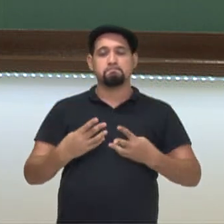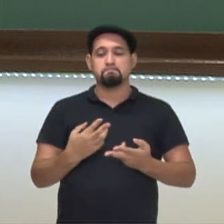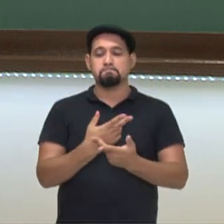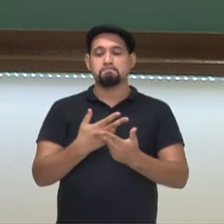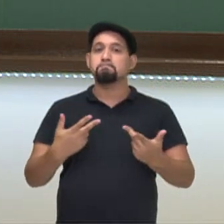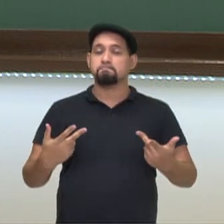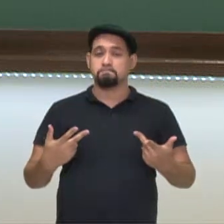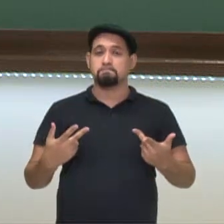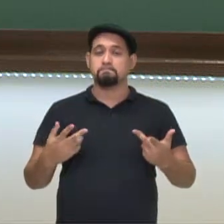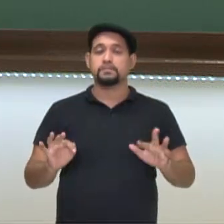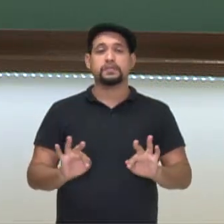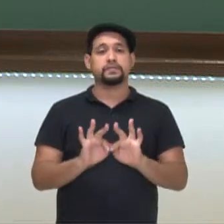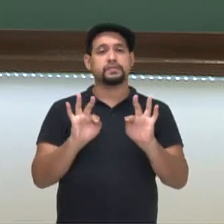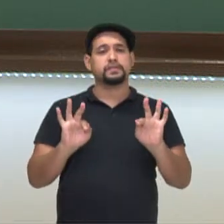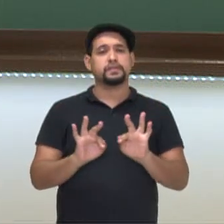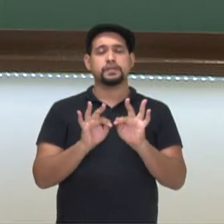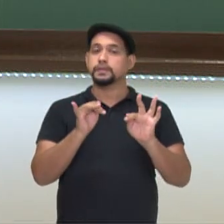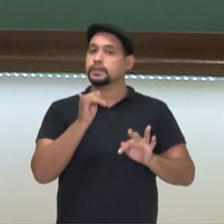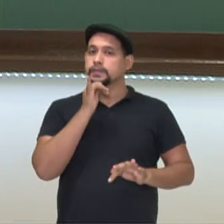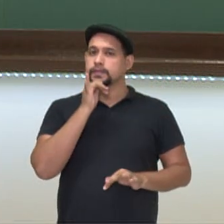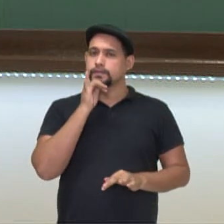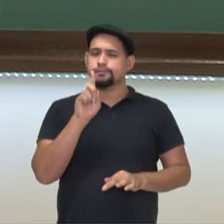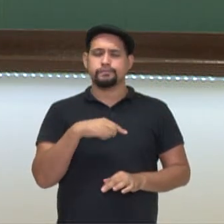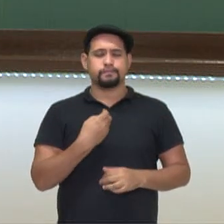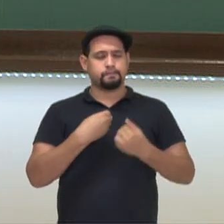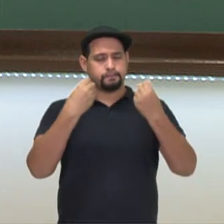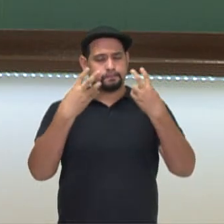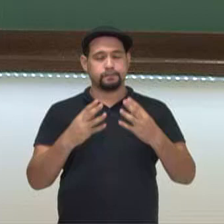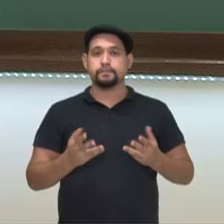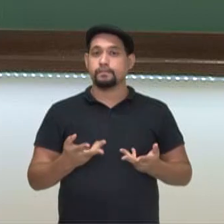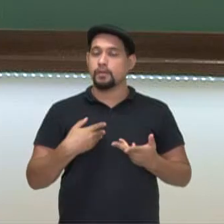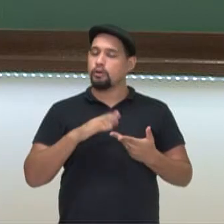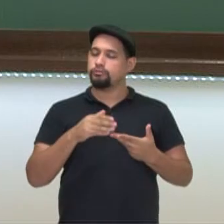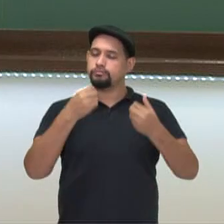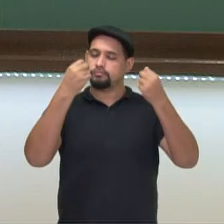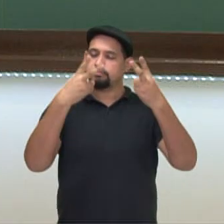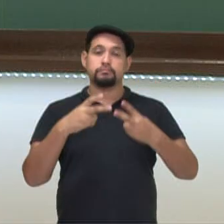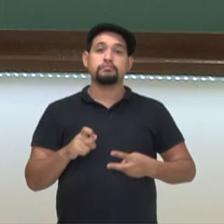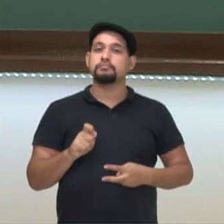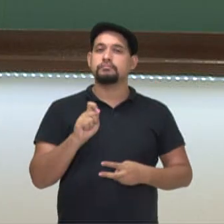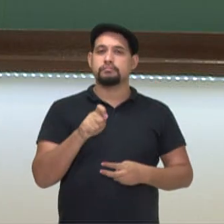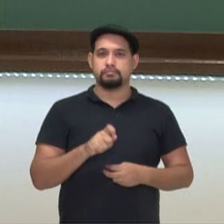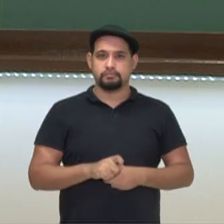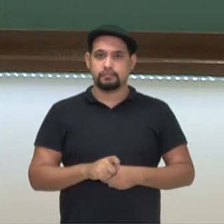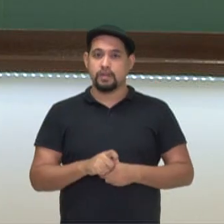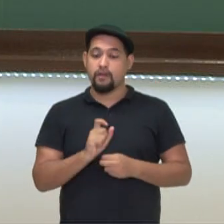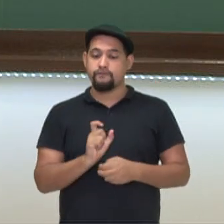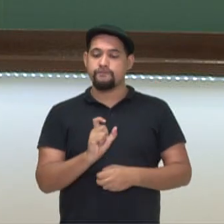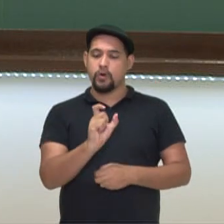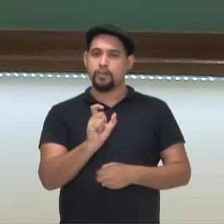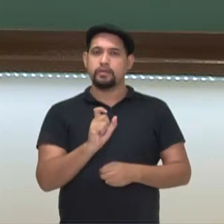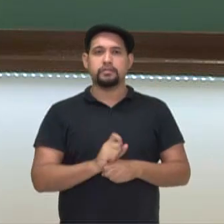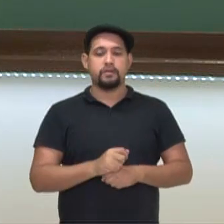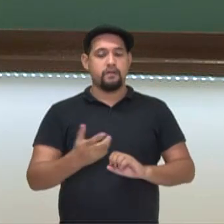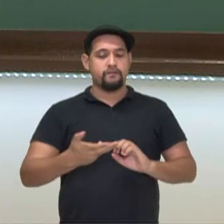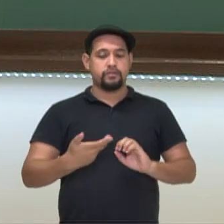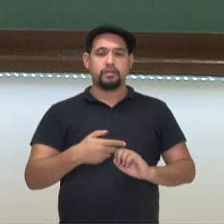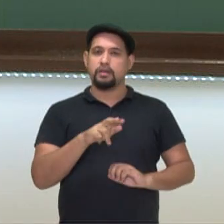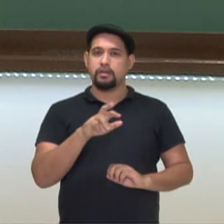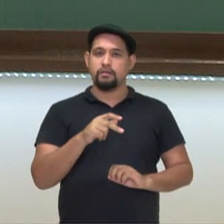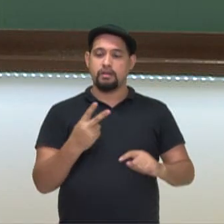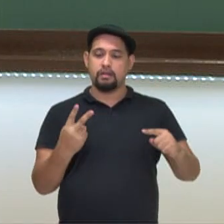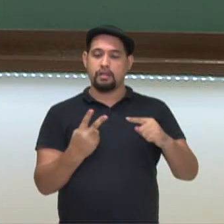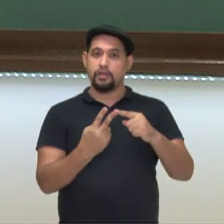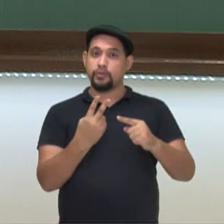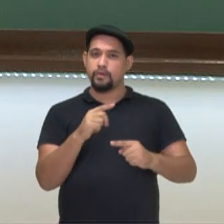fenômenos físicos. No caso do que a gente está falando agora, eu estou explicando o quê? A partir dessa fórmula, velocidade é igual a raiz quadrada